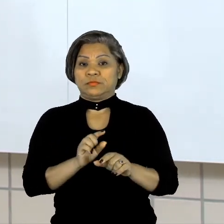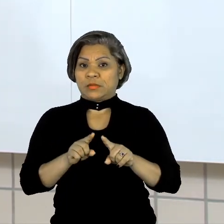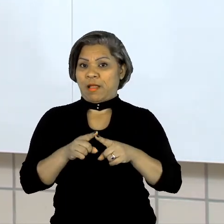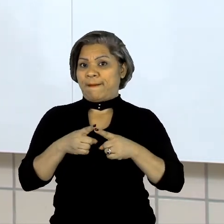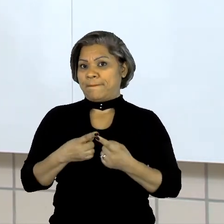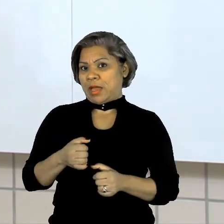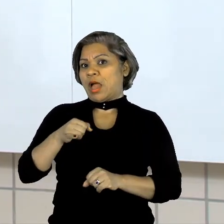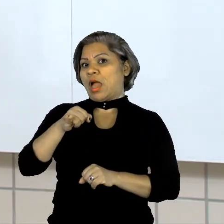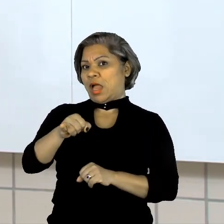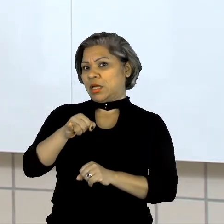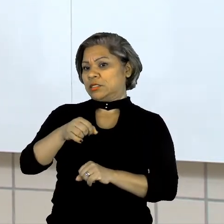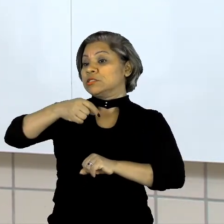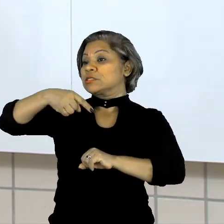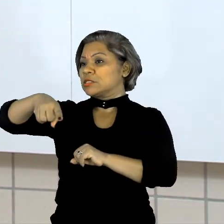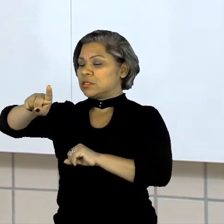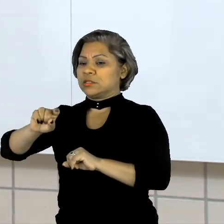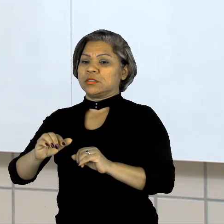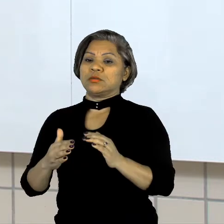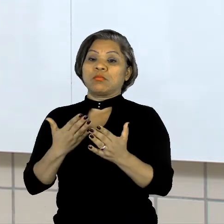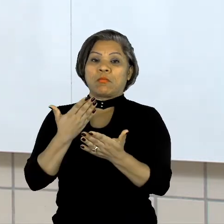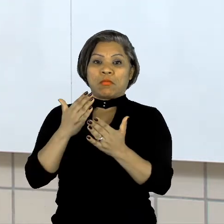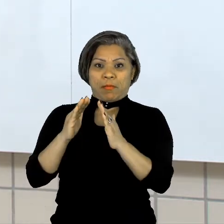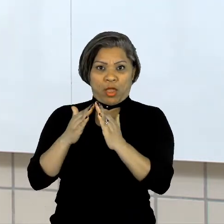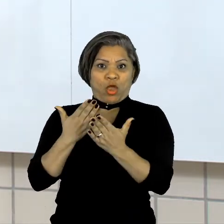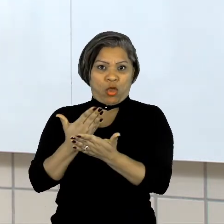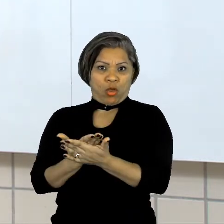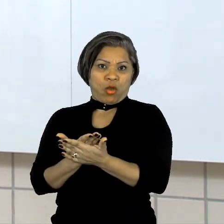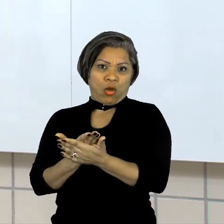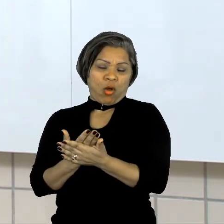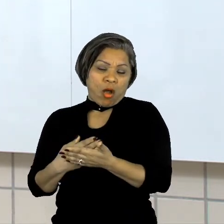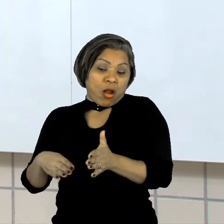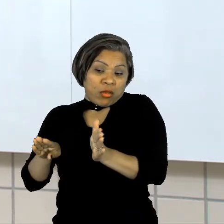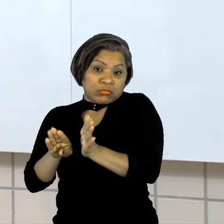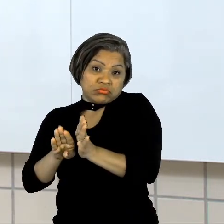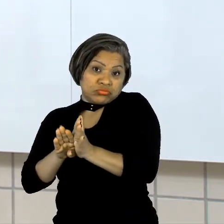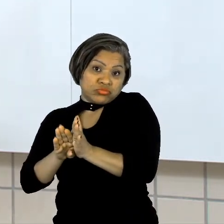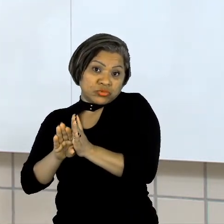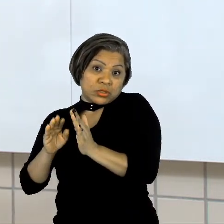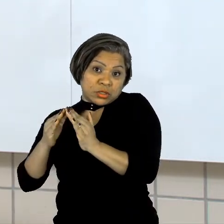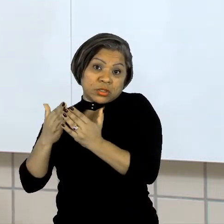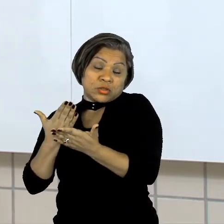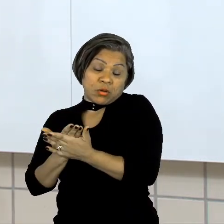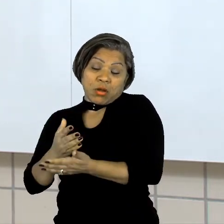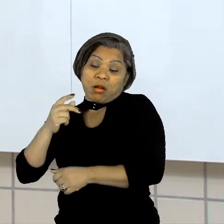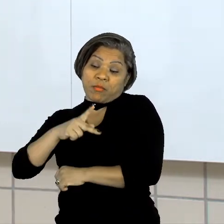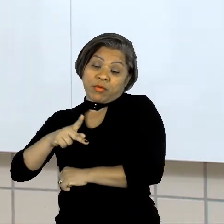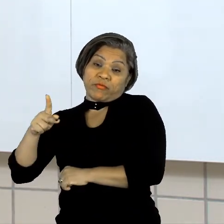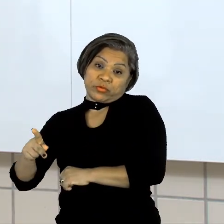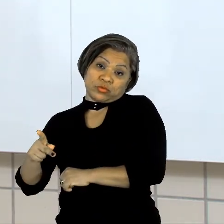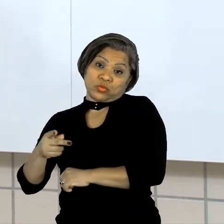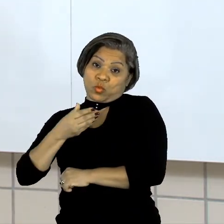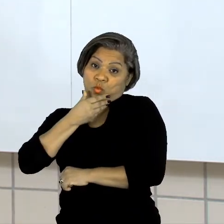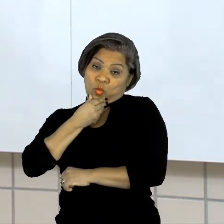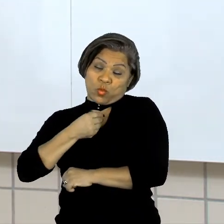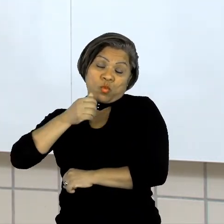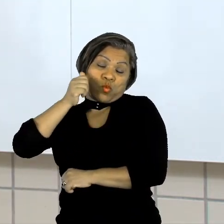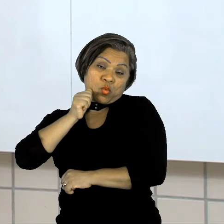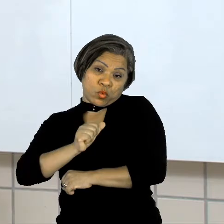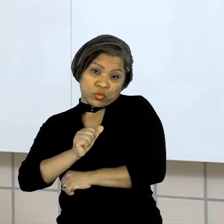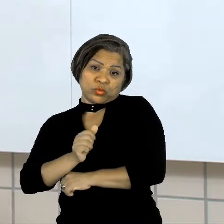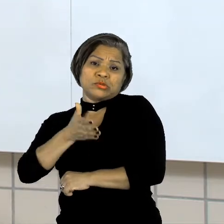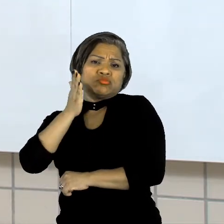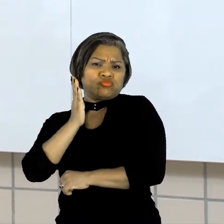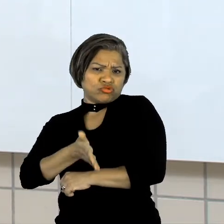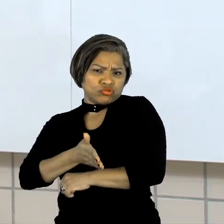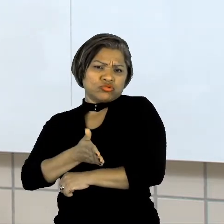para a escola, com certeza vocês não chegariam aqui e a professora ou o professor já